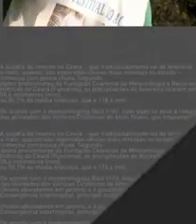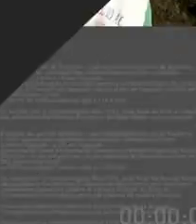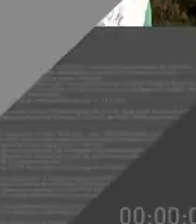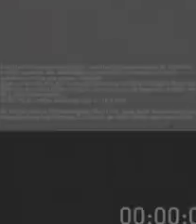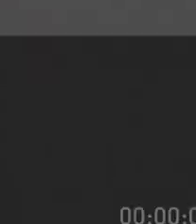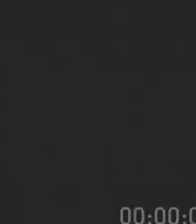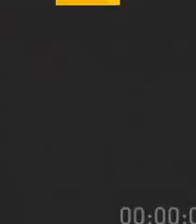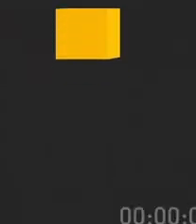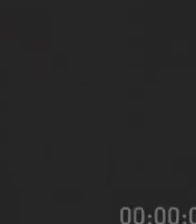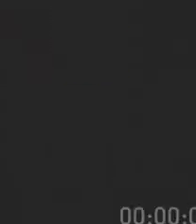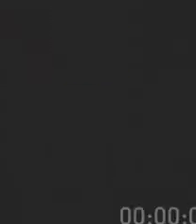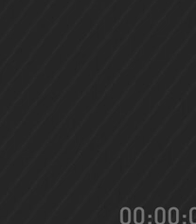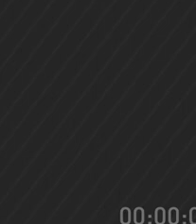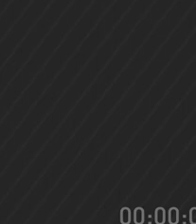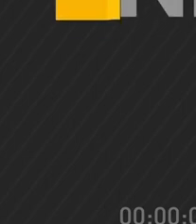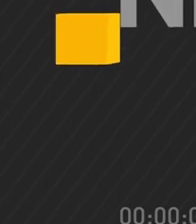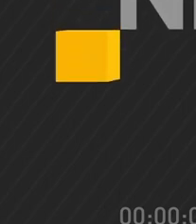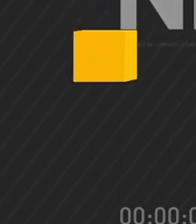ae